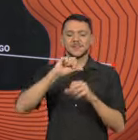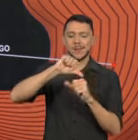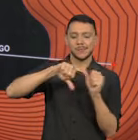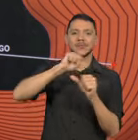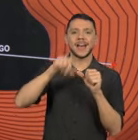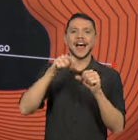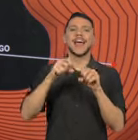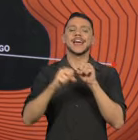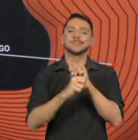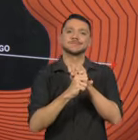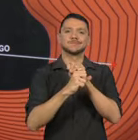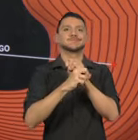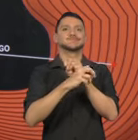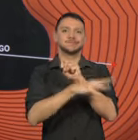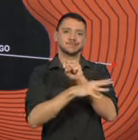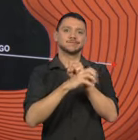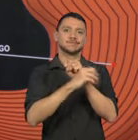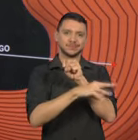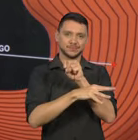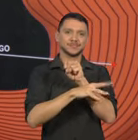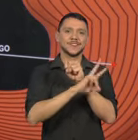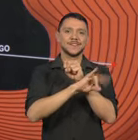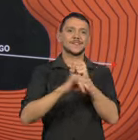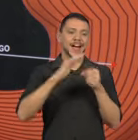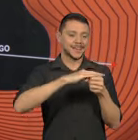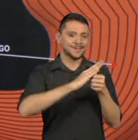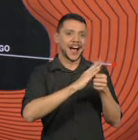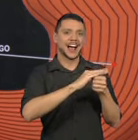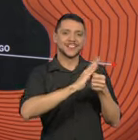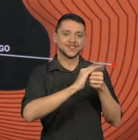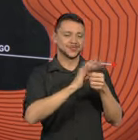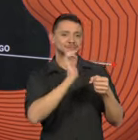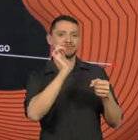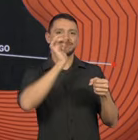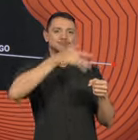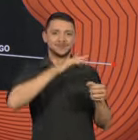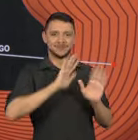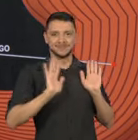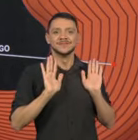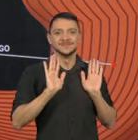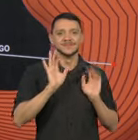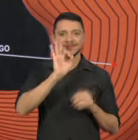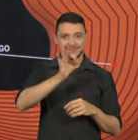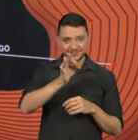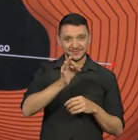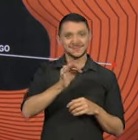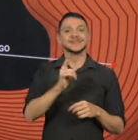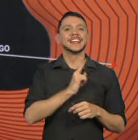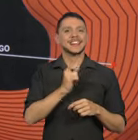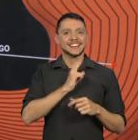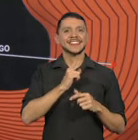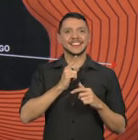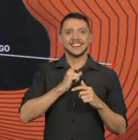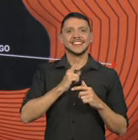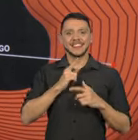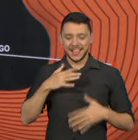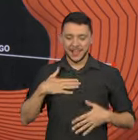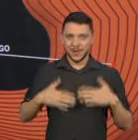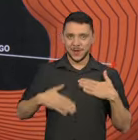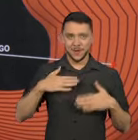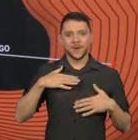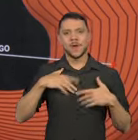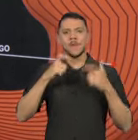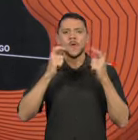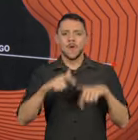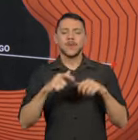bolo fecal que a gente vai deixar no vaso, tá bom? Aí o intestino delgado, o reto, que é uma parte do corpo, né, onde armazena as fezes,